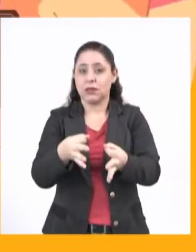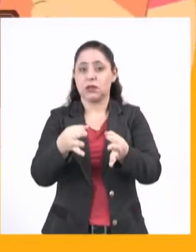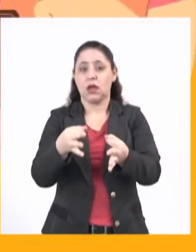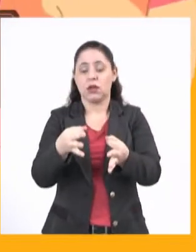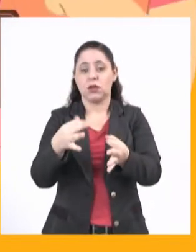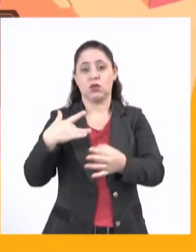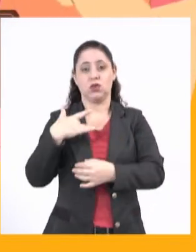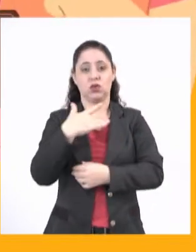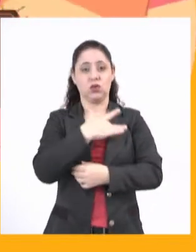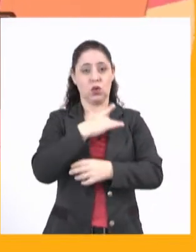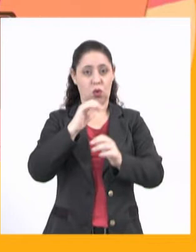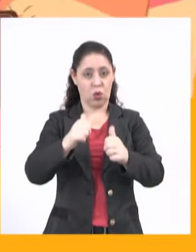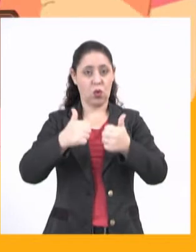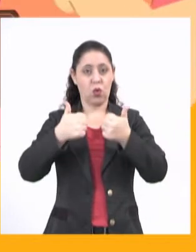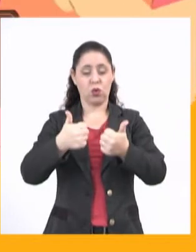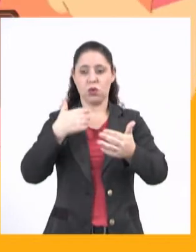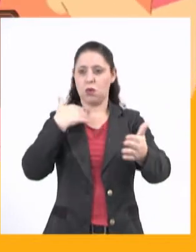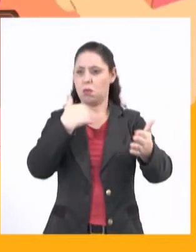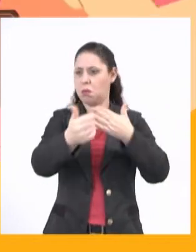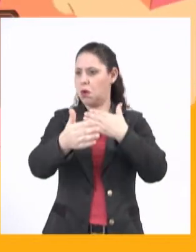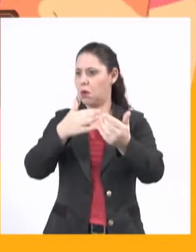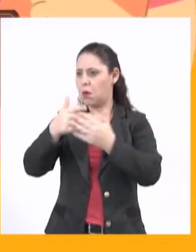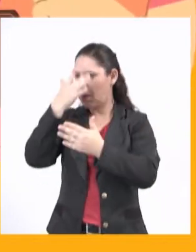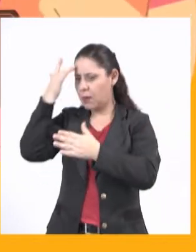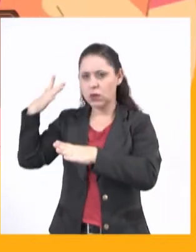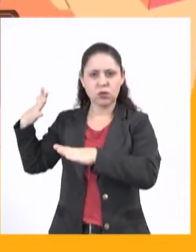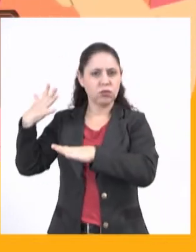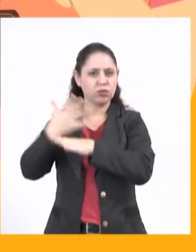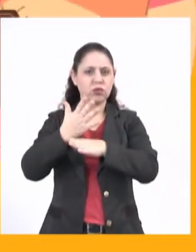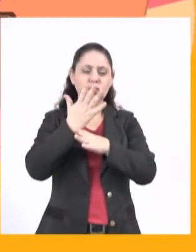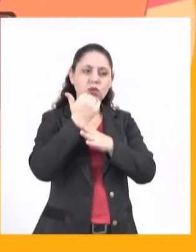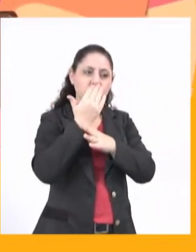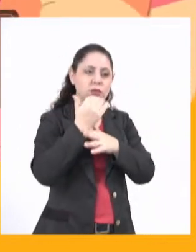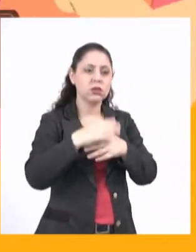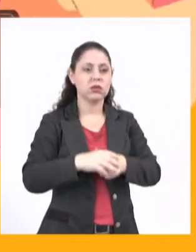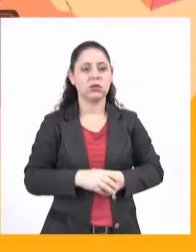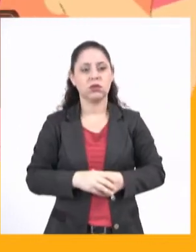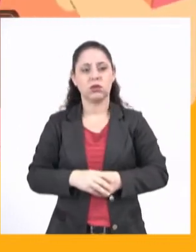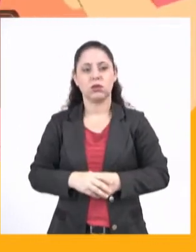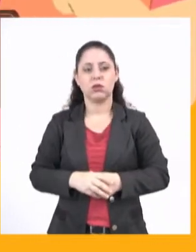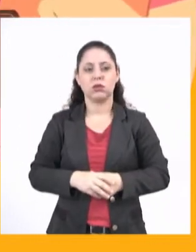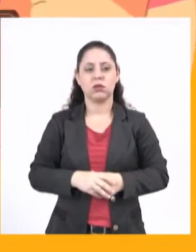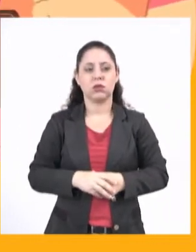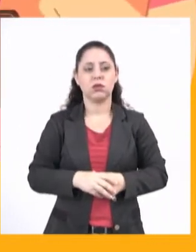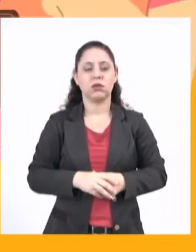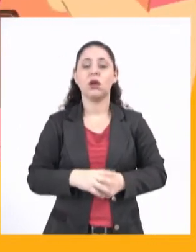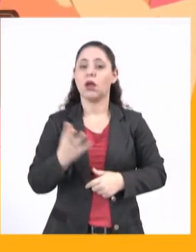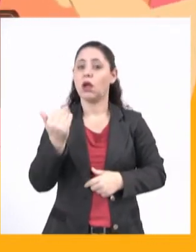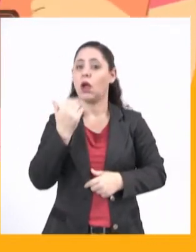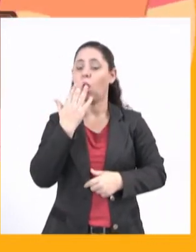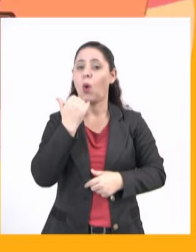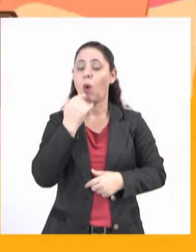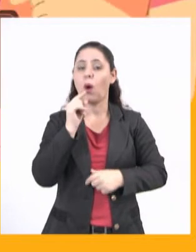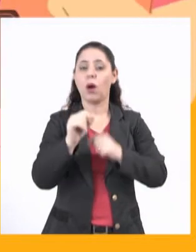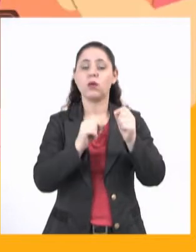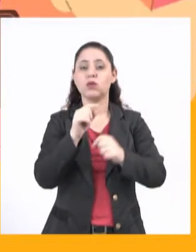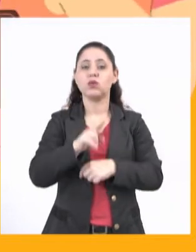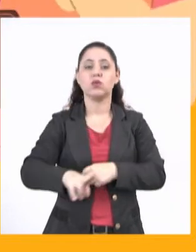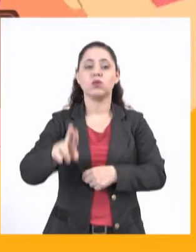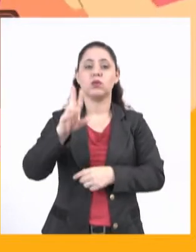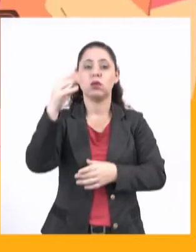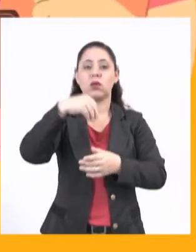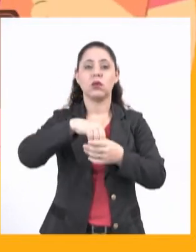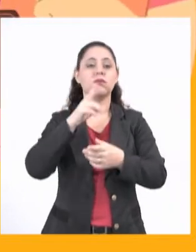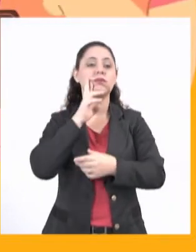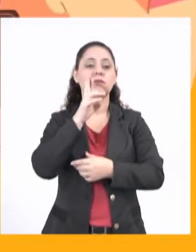saudável, de forma universal a qualquer pessoa que acessar esse restaurante. A gente quer que os alimentos utilizados dentro